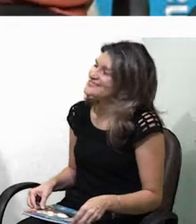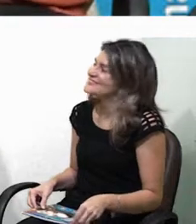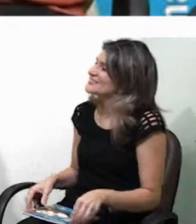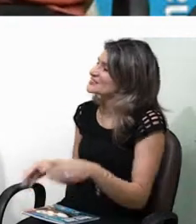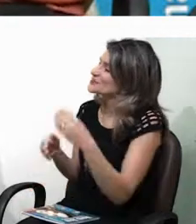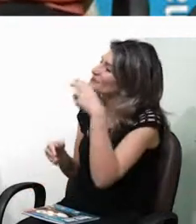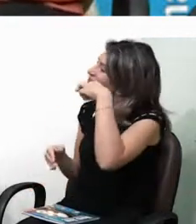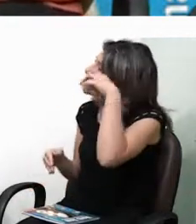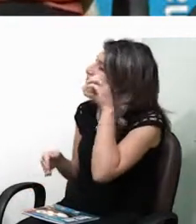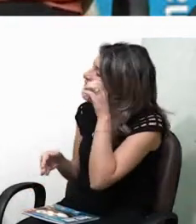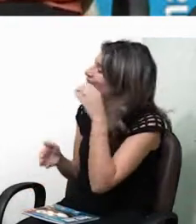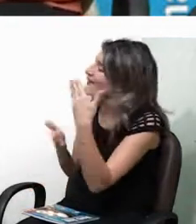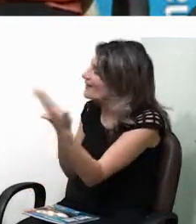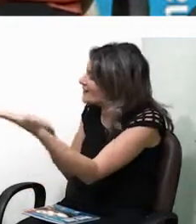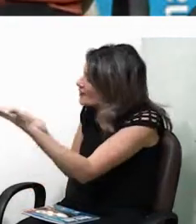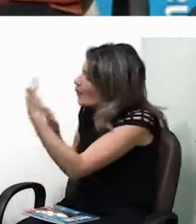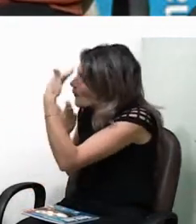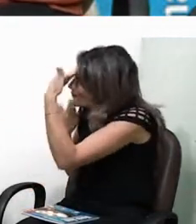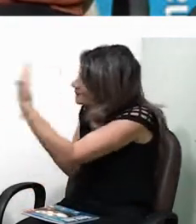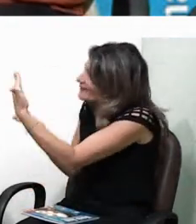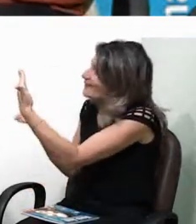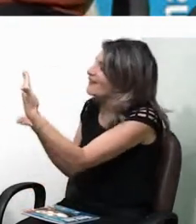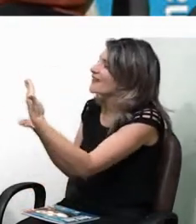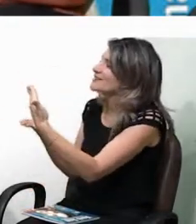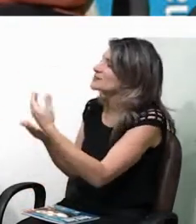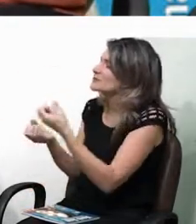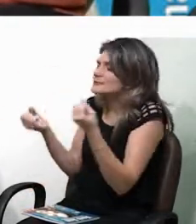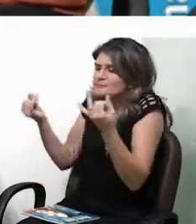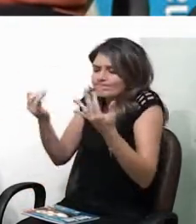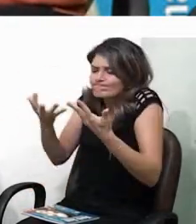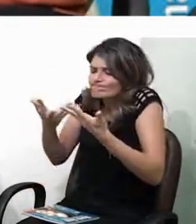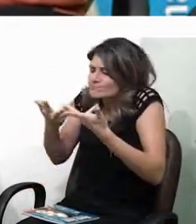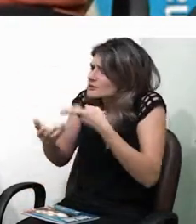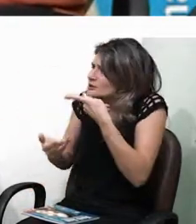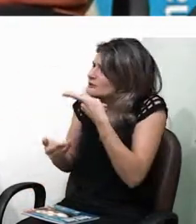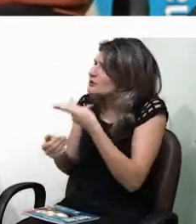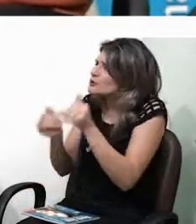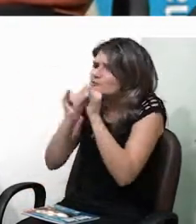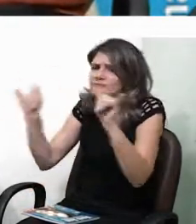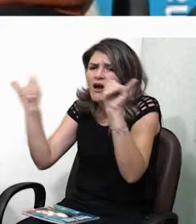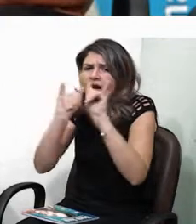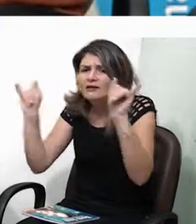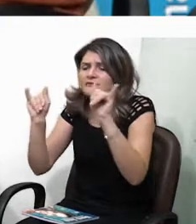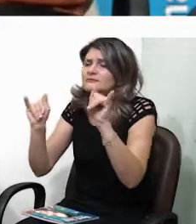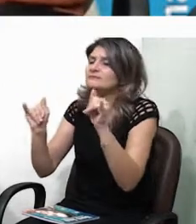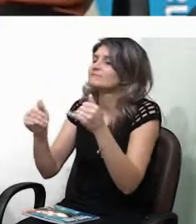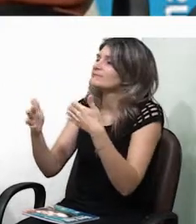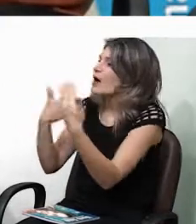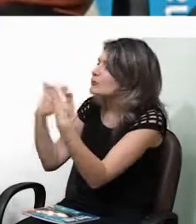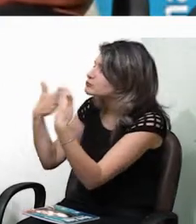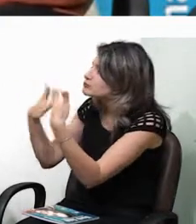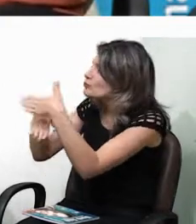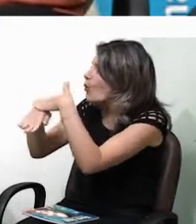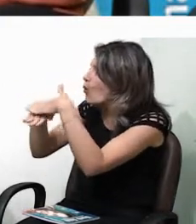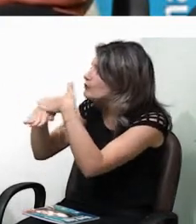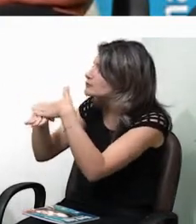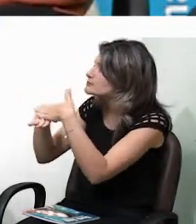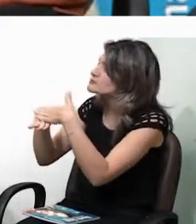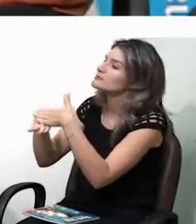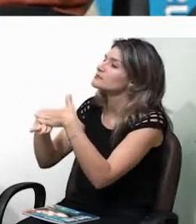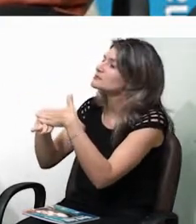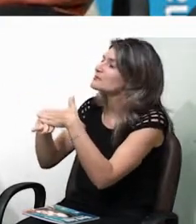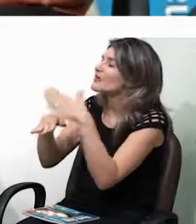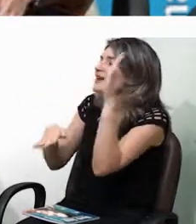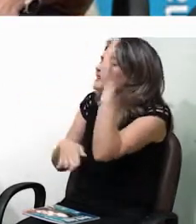E Maria Clara, obrigada. Muito obrigada pelas suas ricas informações, por esse bate-papo maravilhoso, por